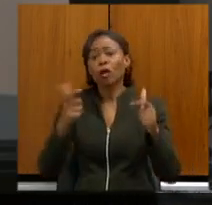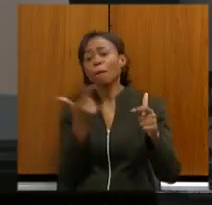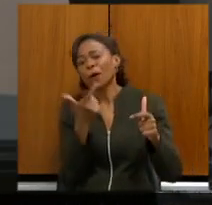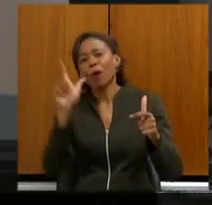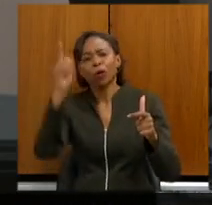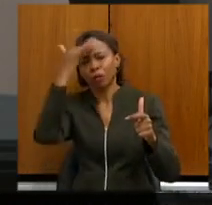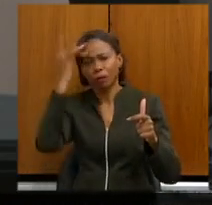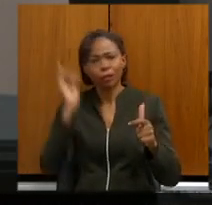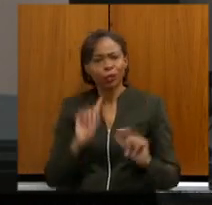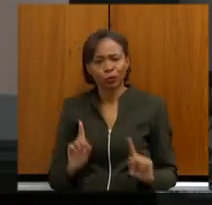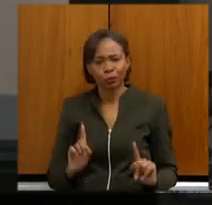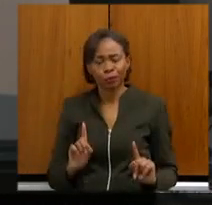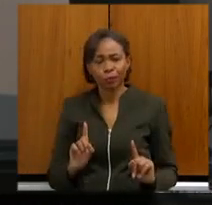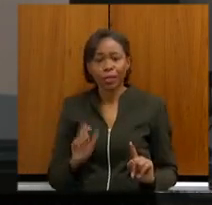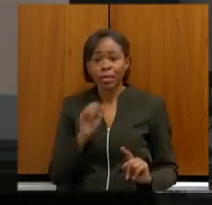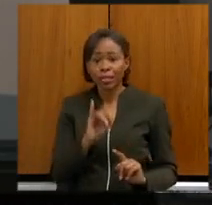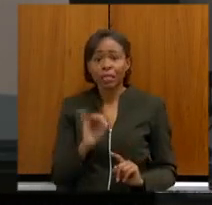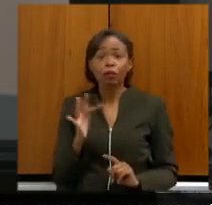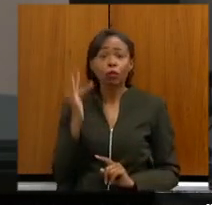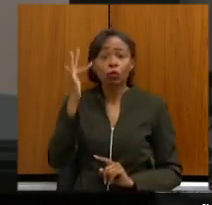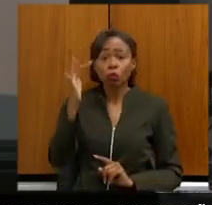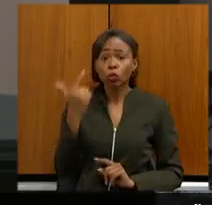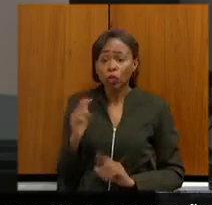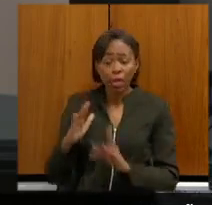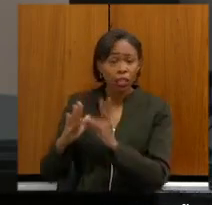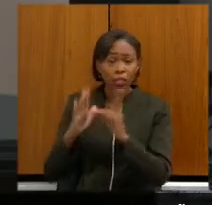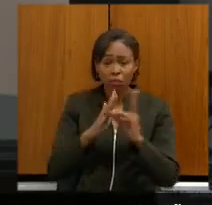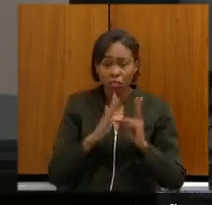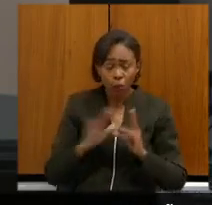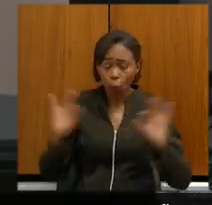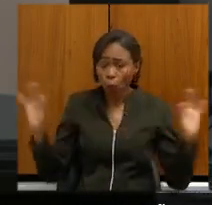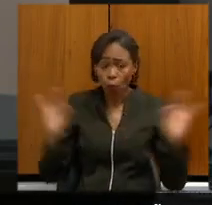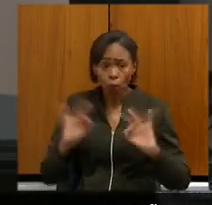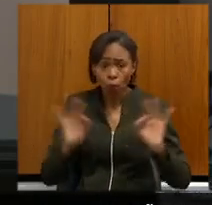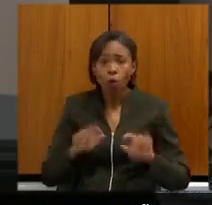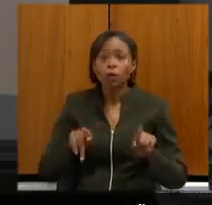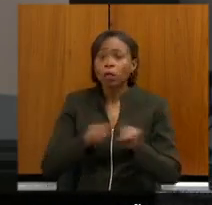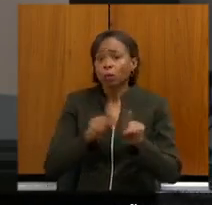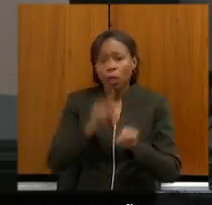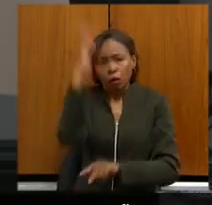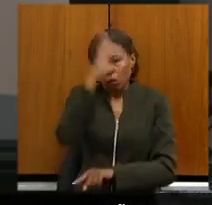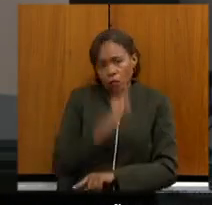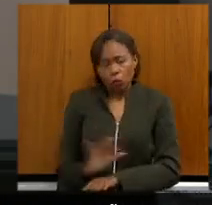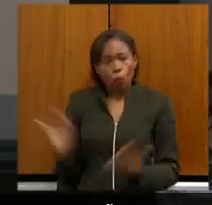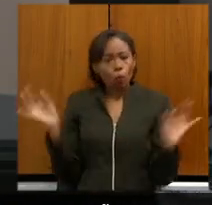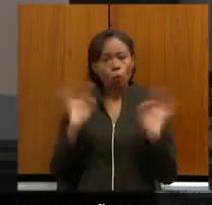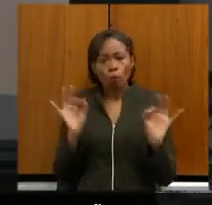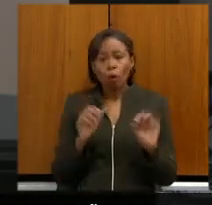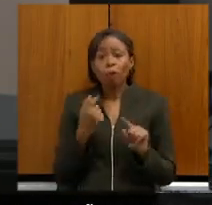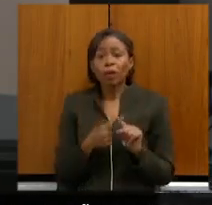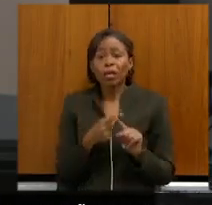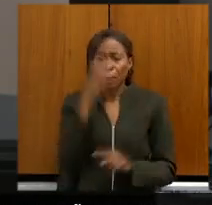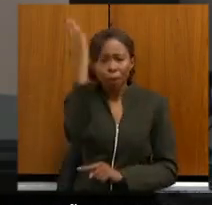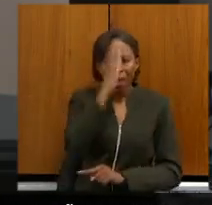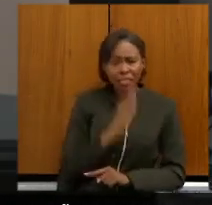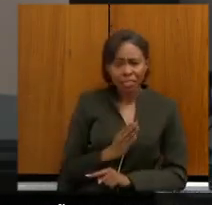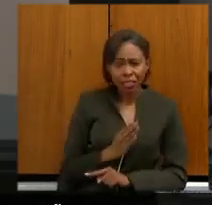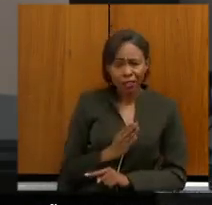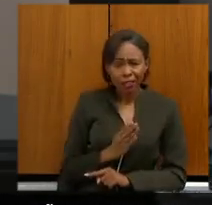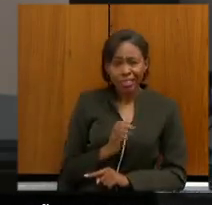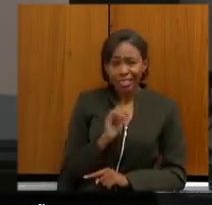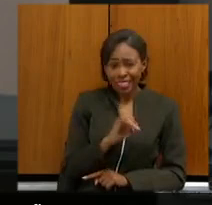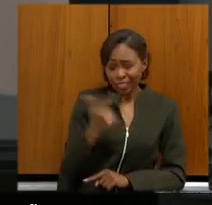para mais ninguém O Dia Que Não Existe lugar para os povos indígenas viver não existe lugar para o próprio Brasil porque não existe Brasil se